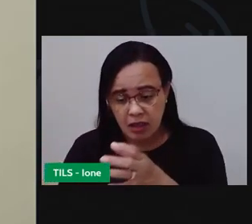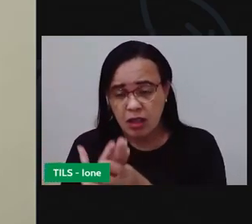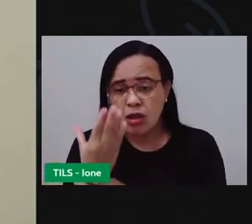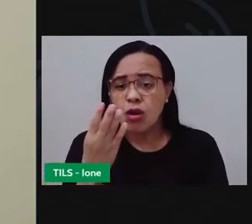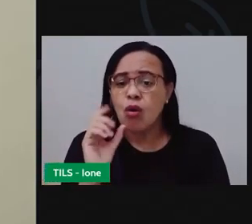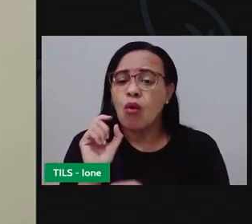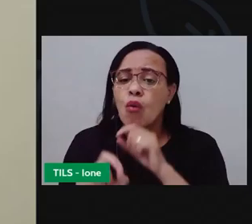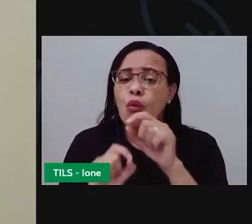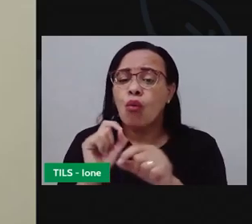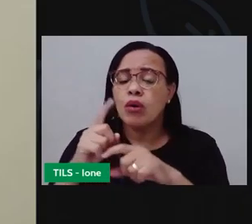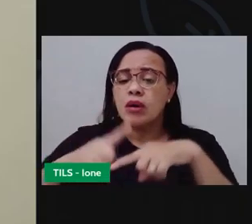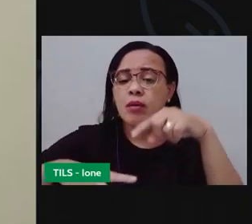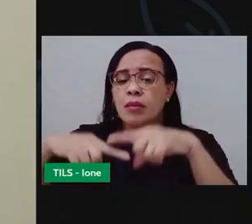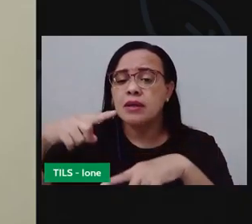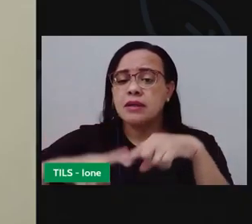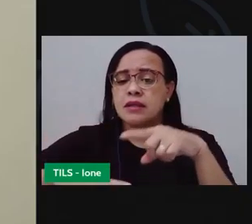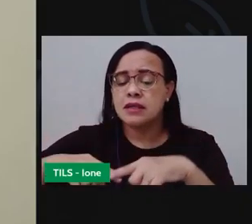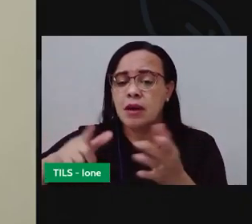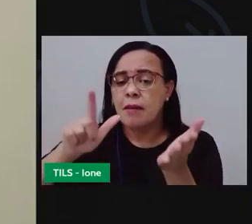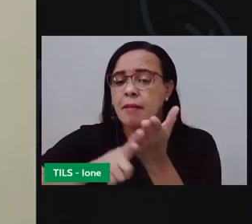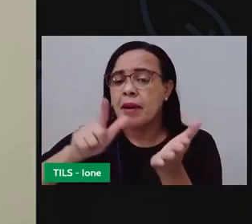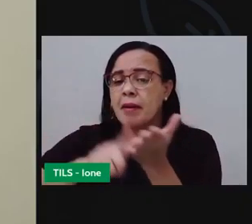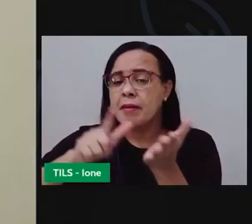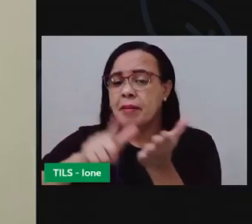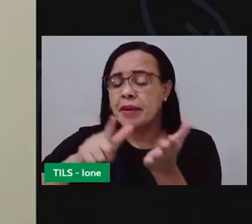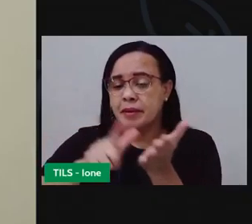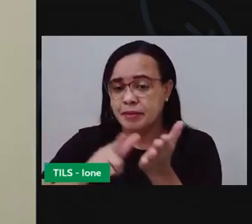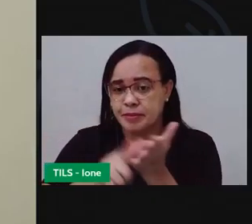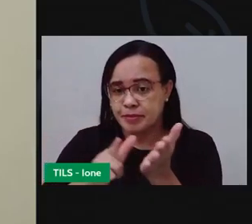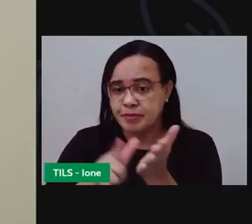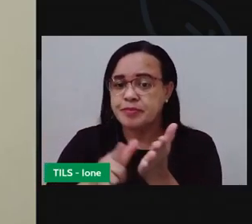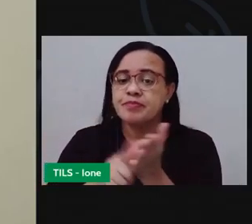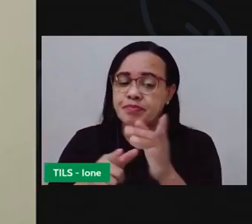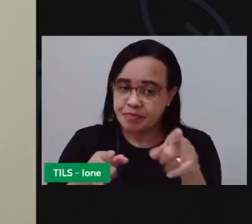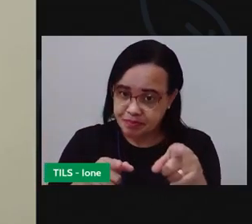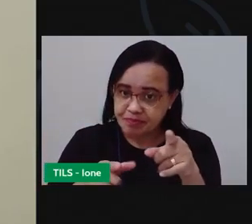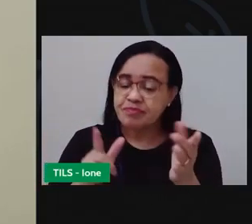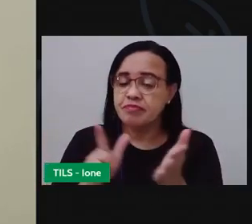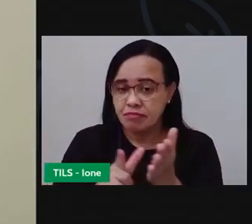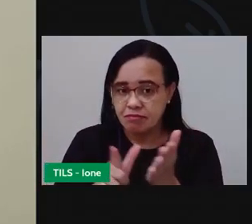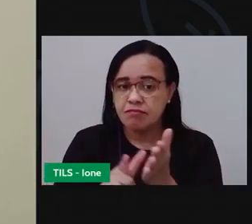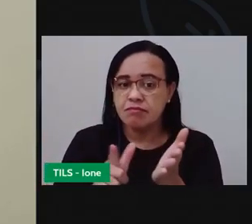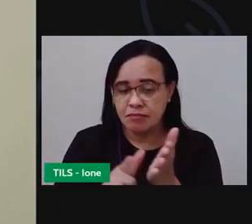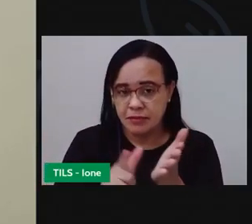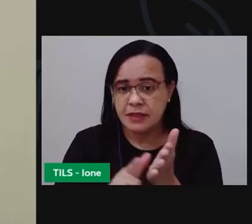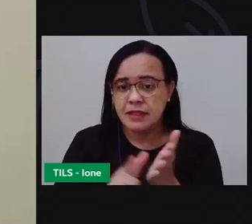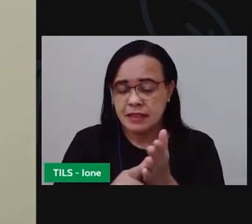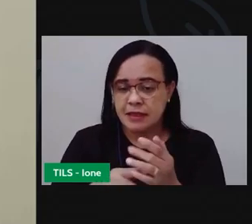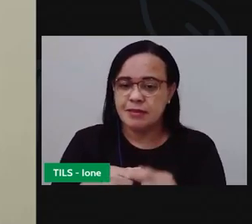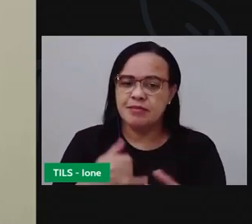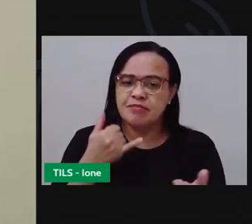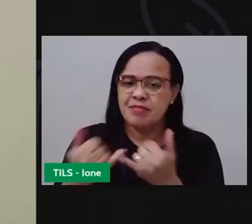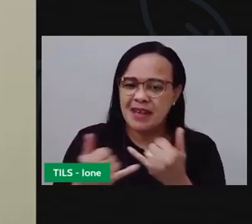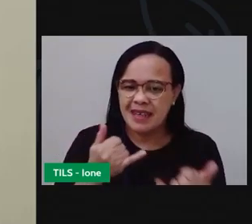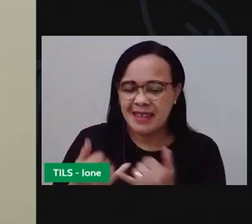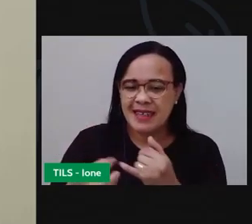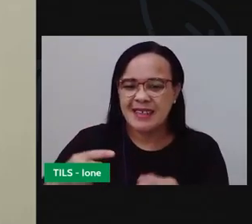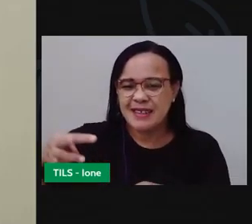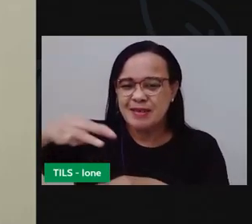um papel mais grossinho, né? A gente vai dizer que parece um papelão, que é um papel